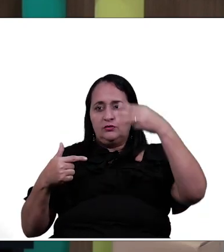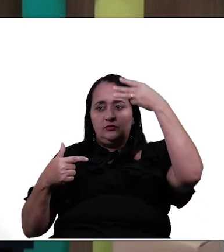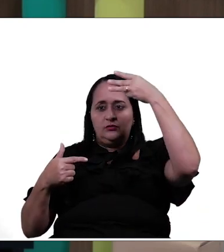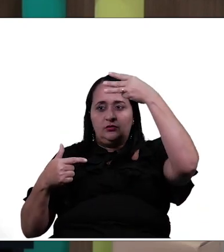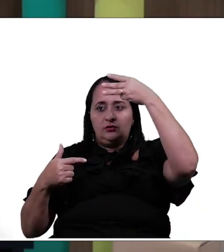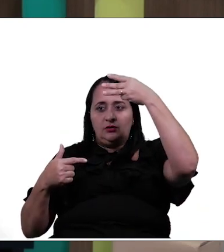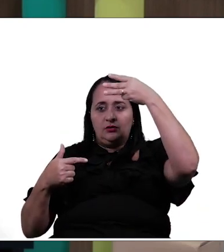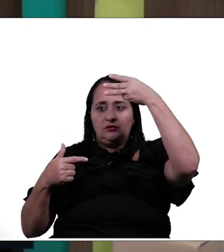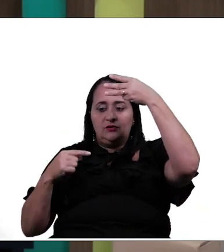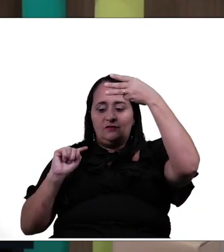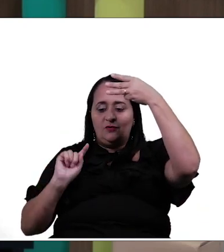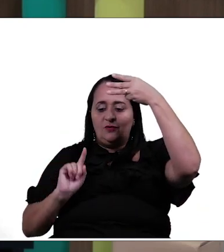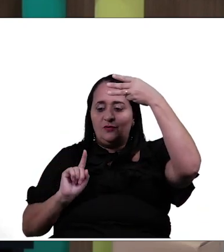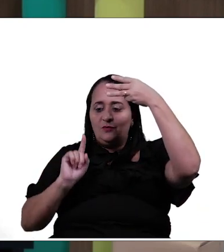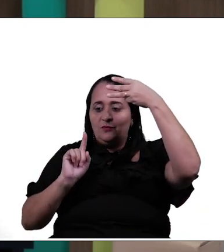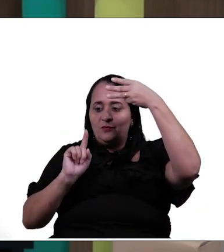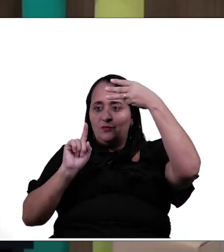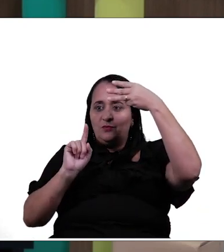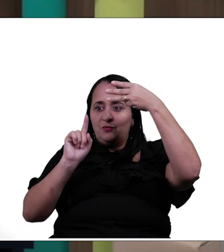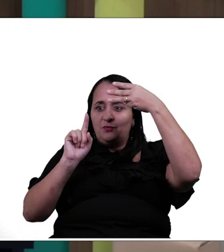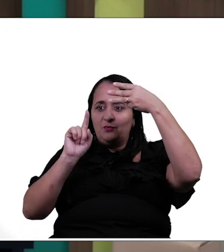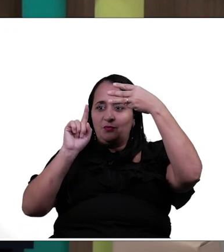exatamente